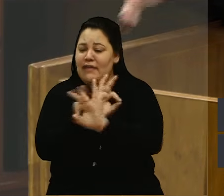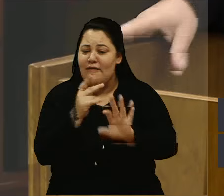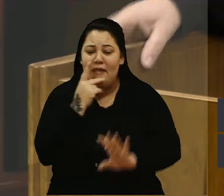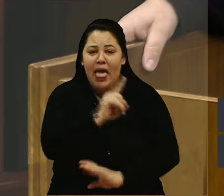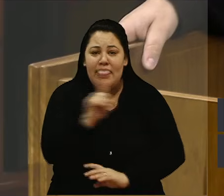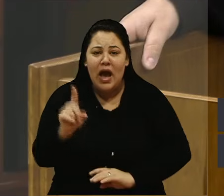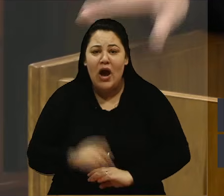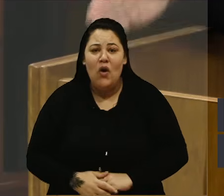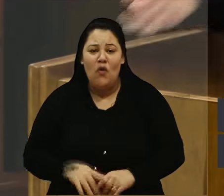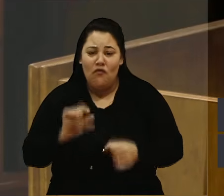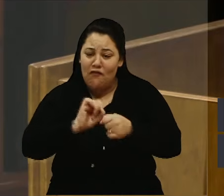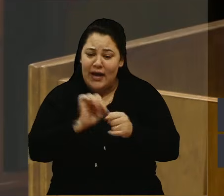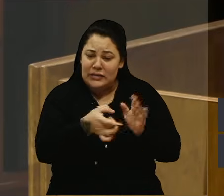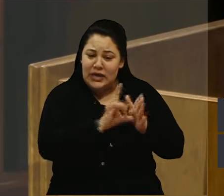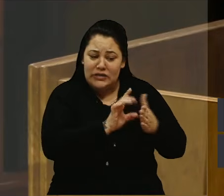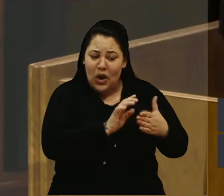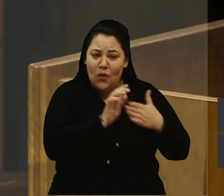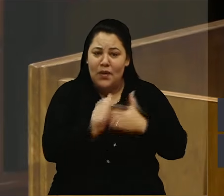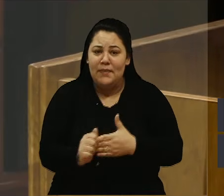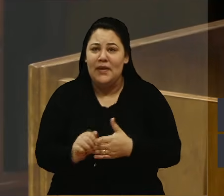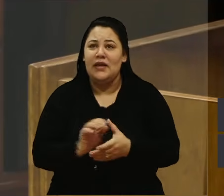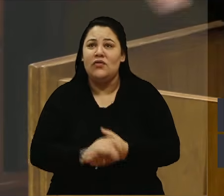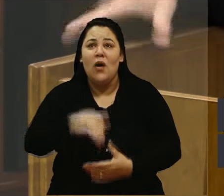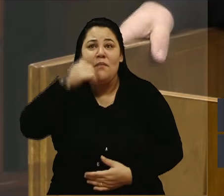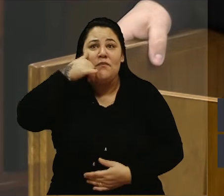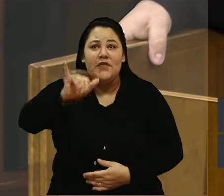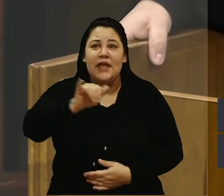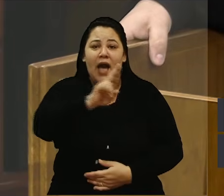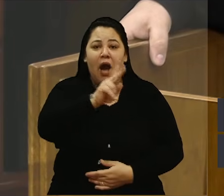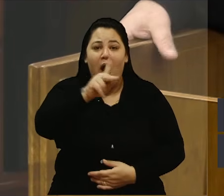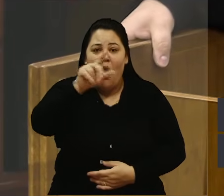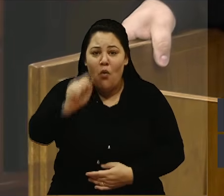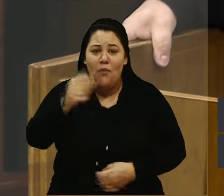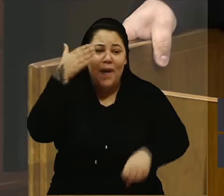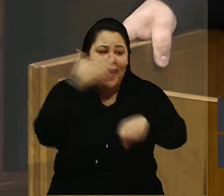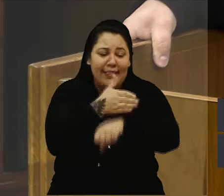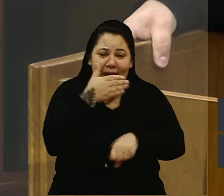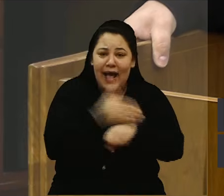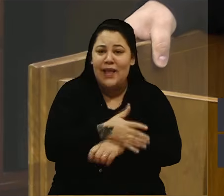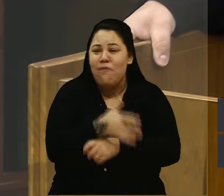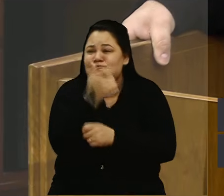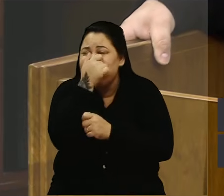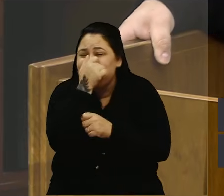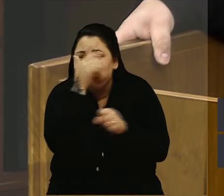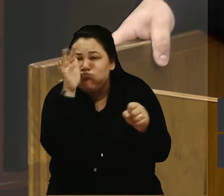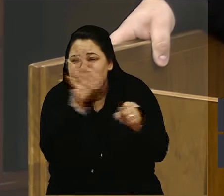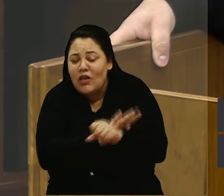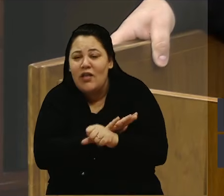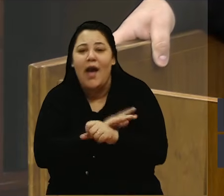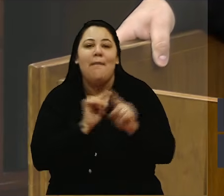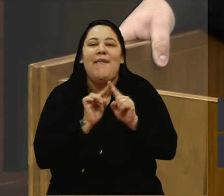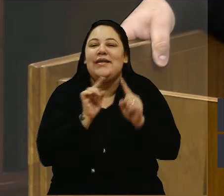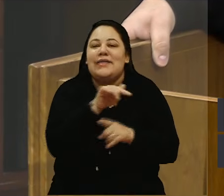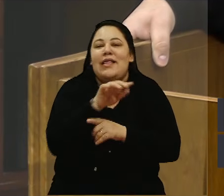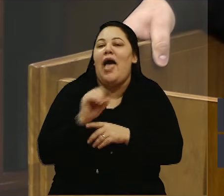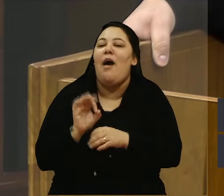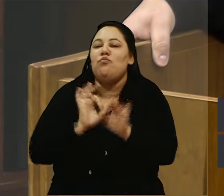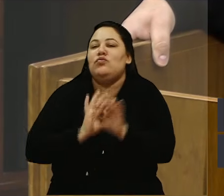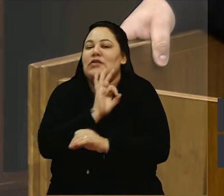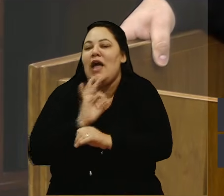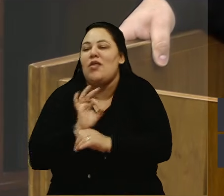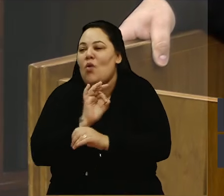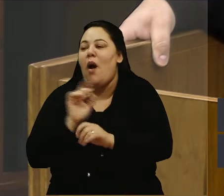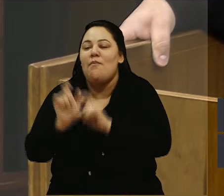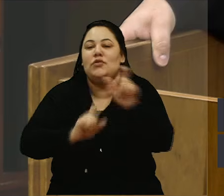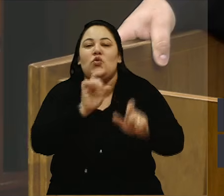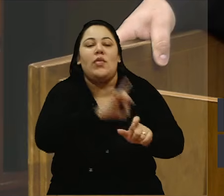faz a triagem. Não deixa entrar para as UPAs que está superlotando. Ah, mas é porque 70% das pessoas que estão